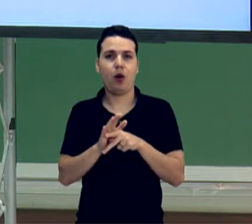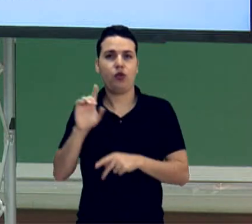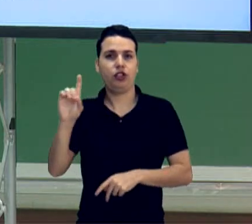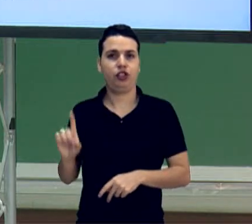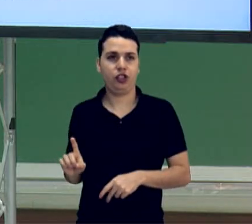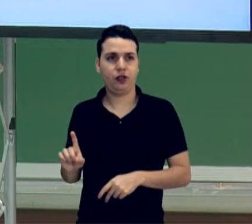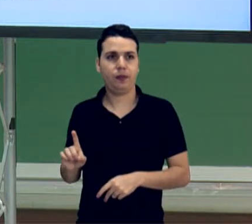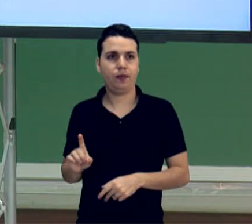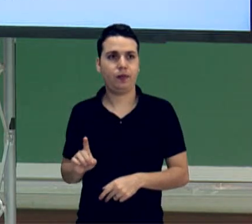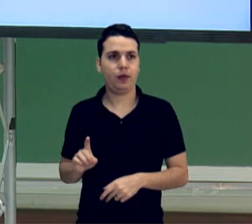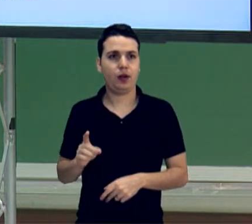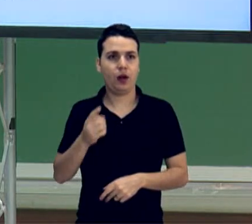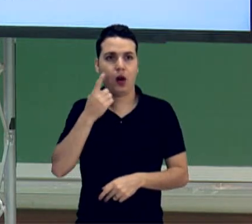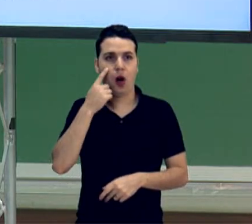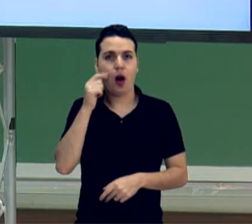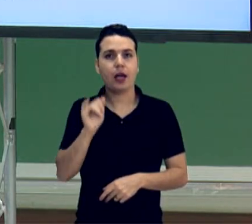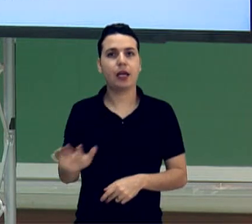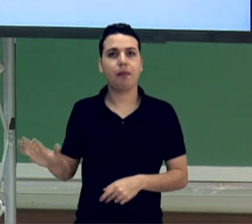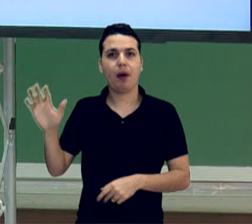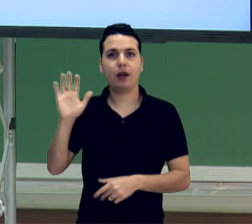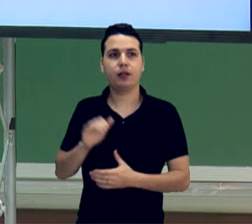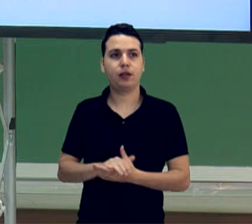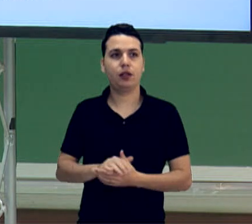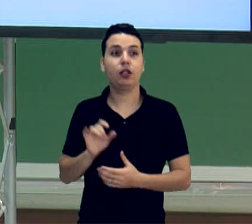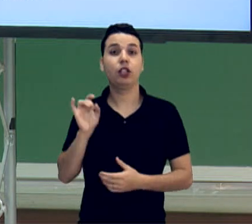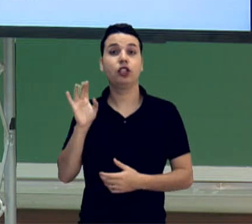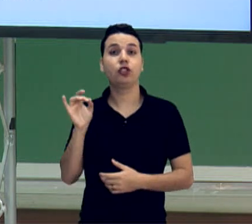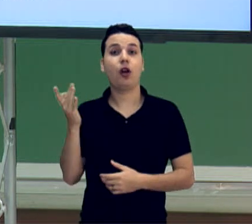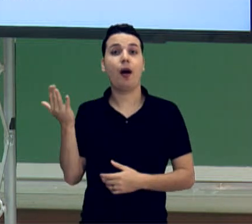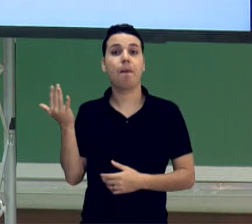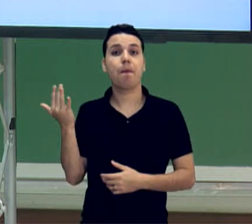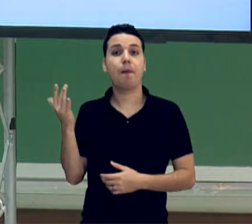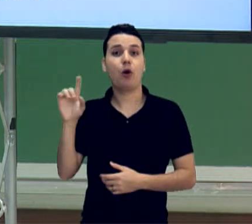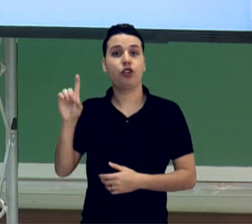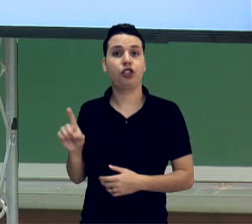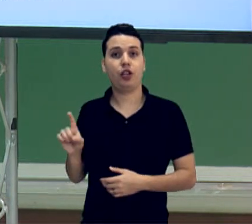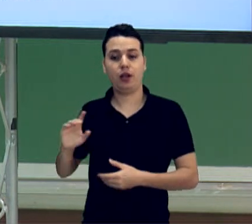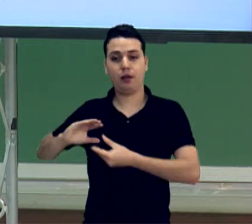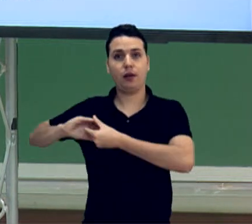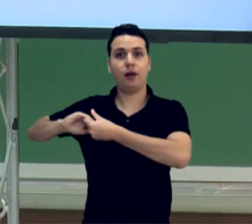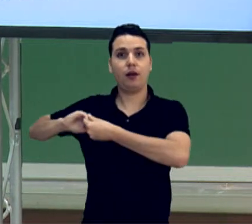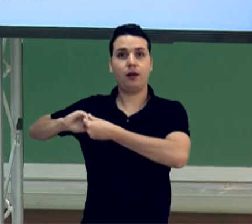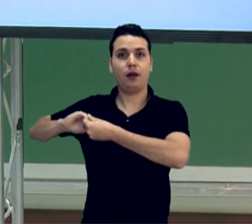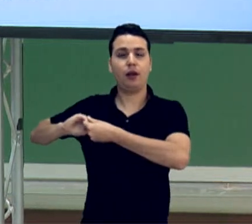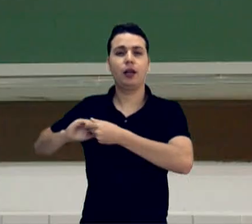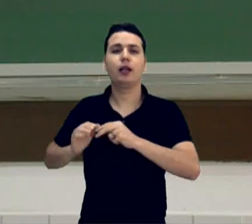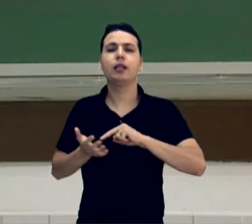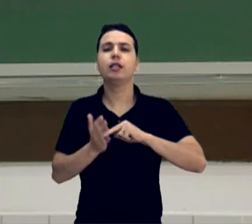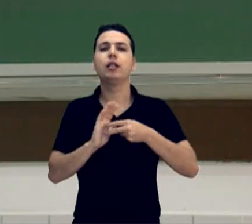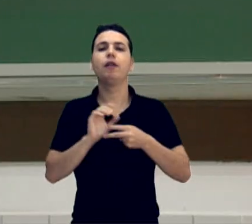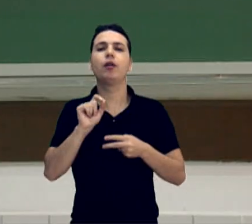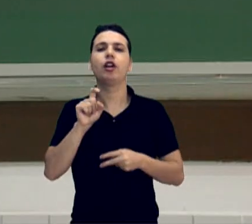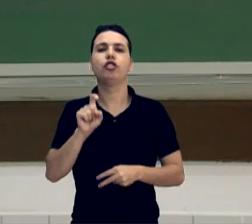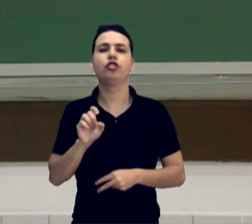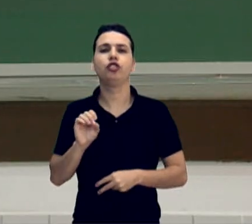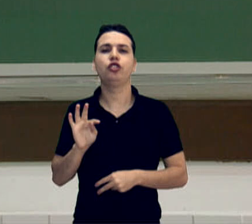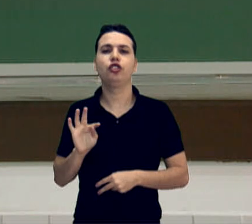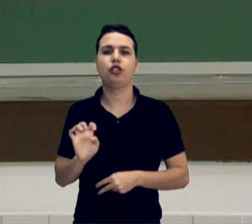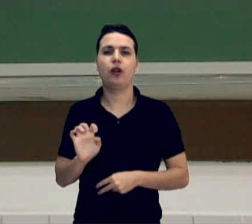Então, ele gira ela para um lado, para o outro, segurando só pela ponta dos dedos. É o que a gente chama do shot